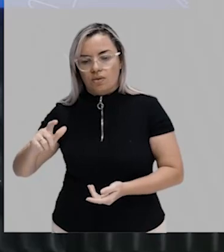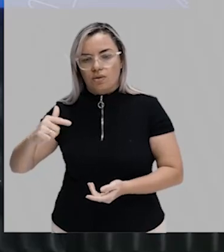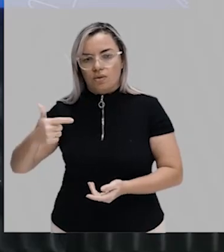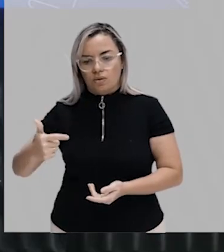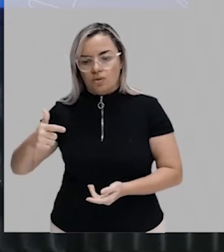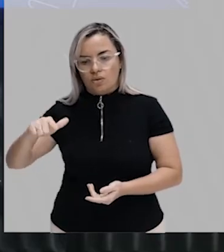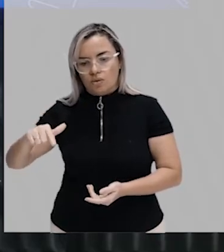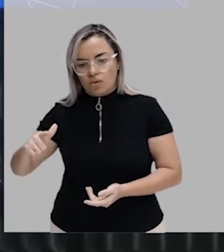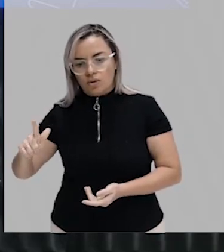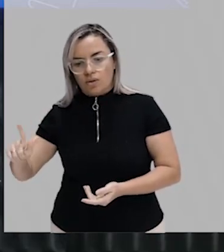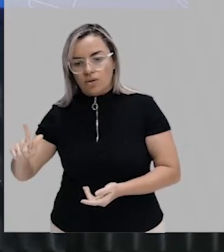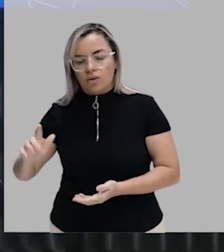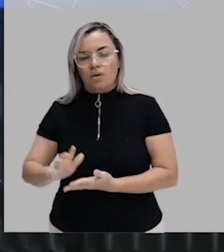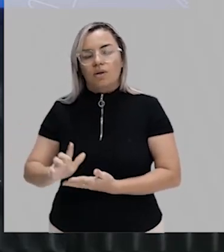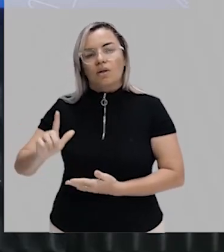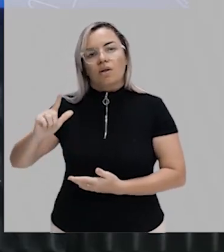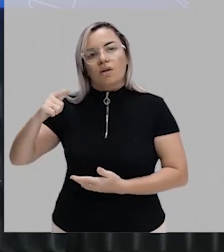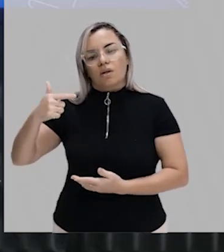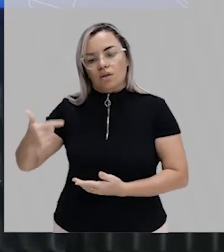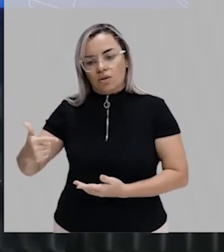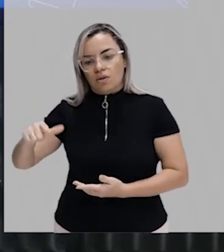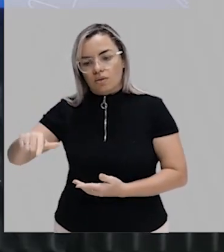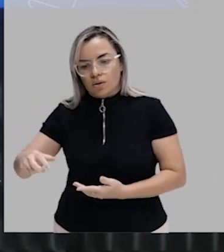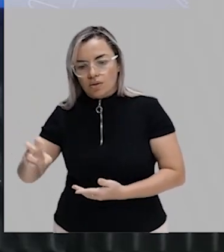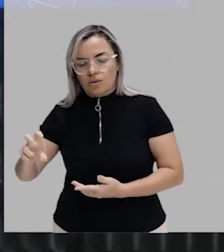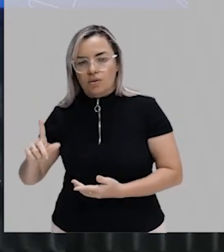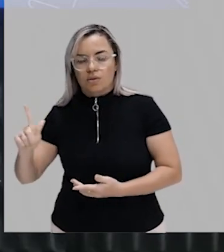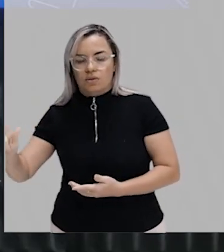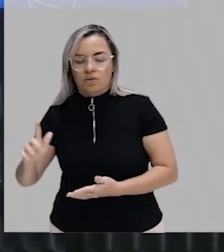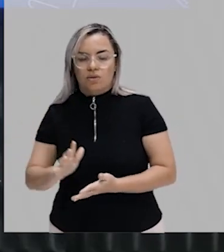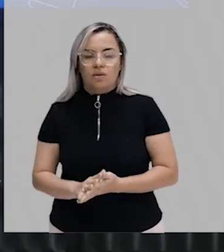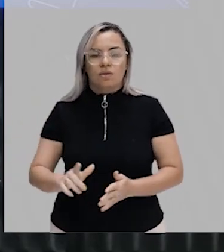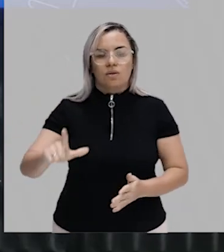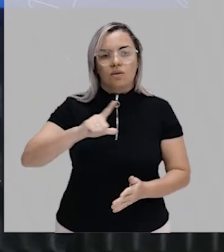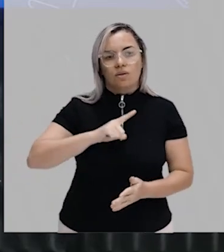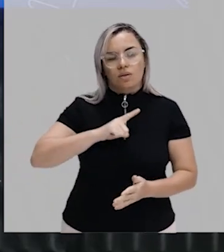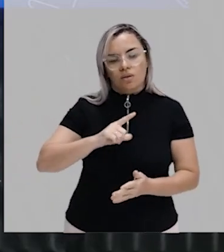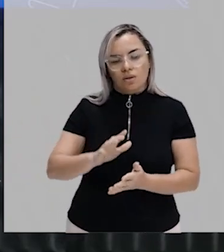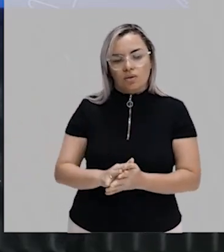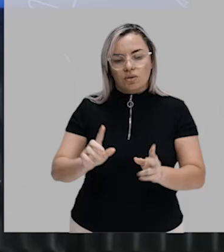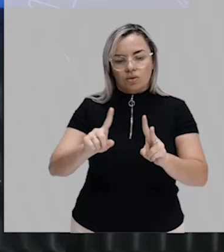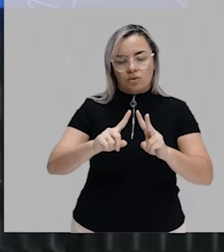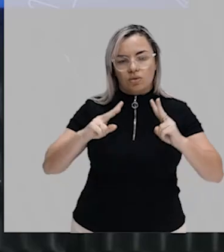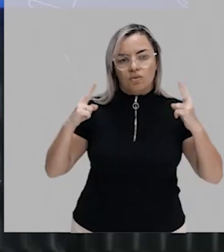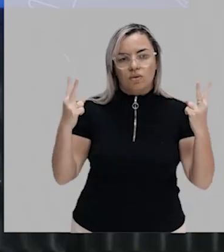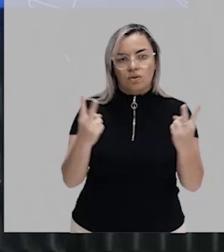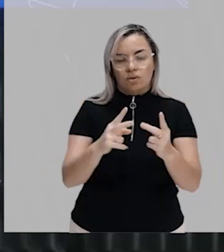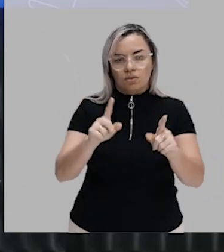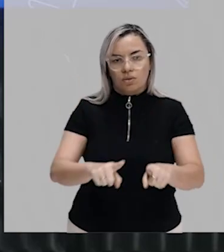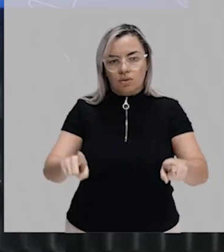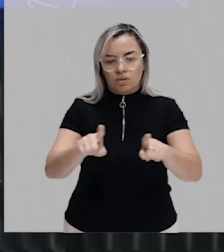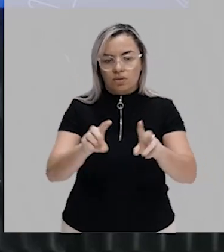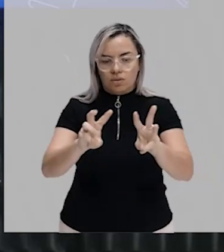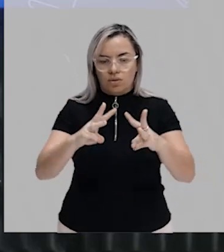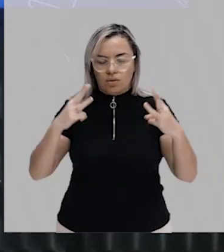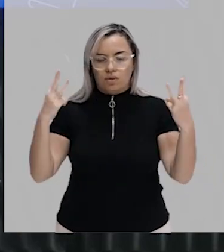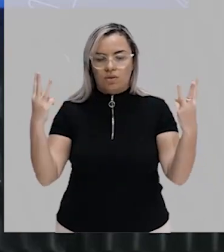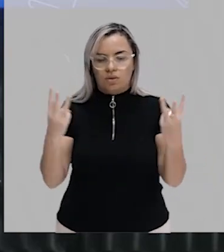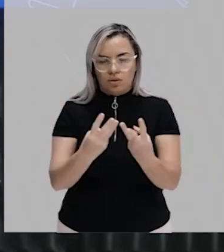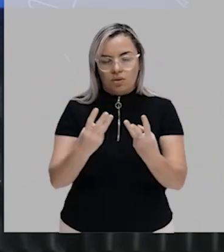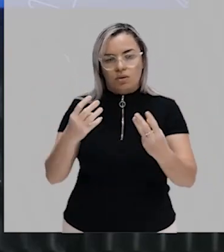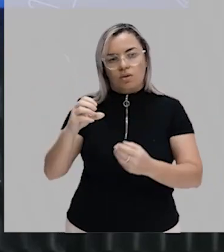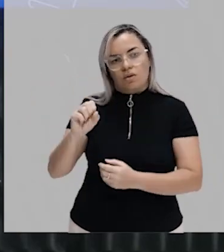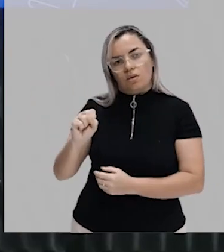2,5 gramas. Então, nós temos o volume e a massa do soluto. O volume da solução e a